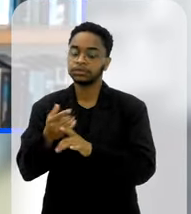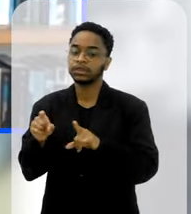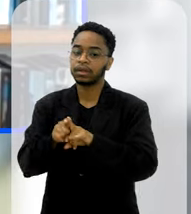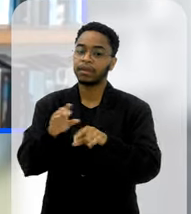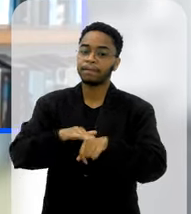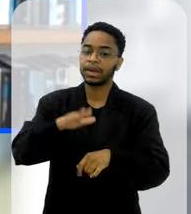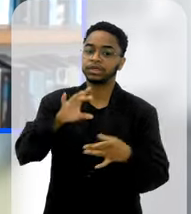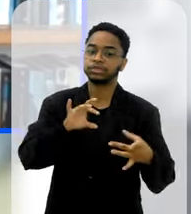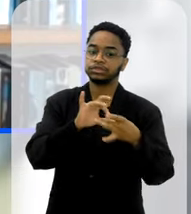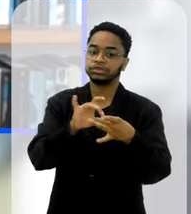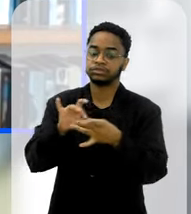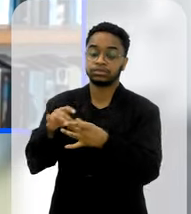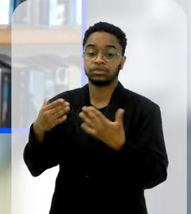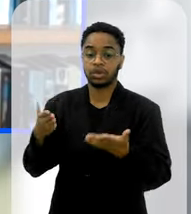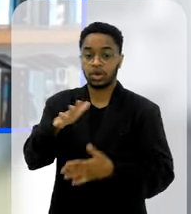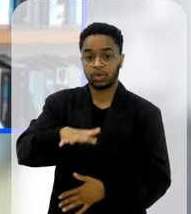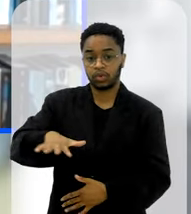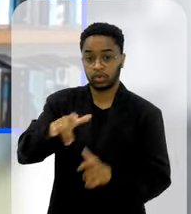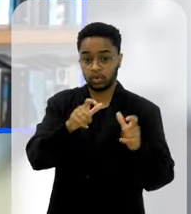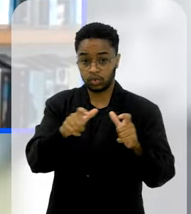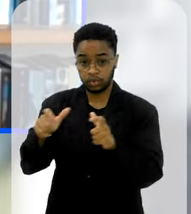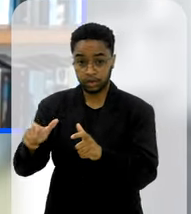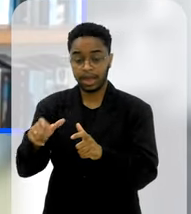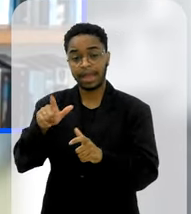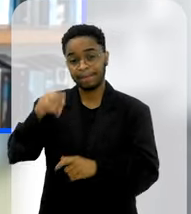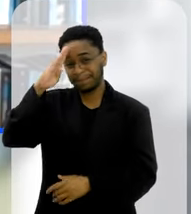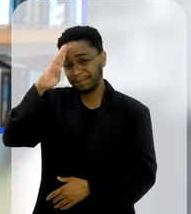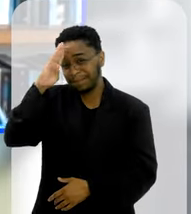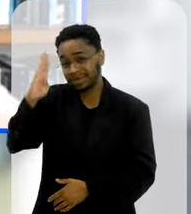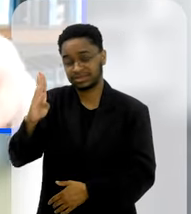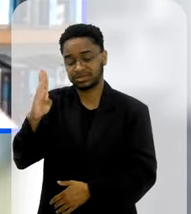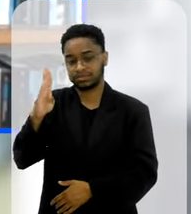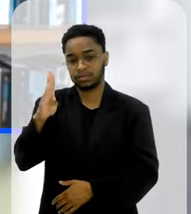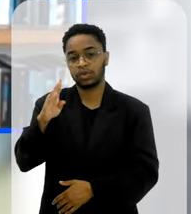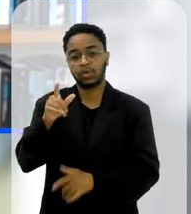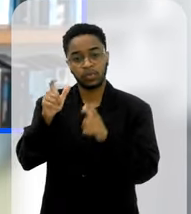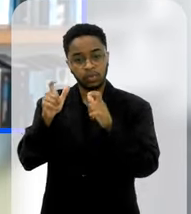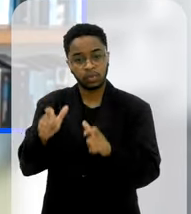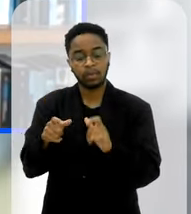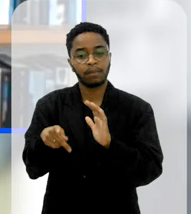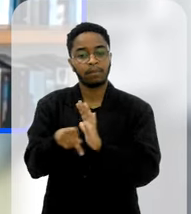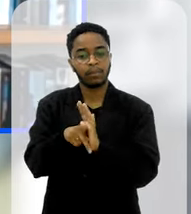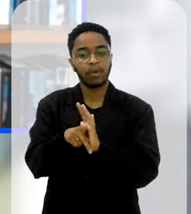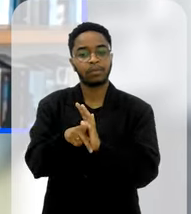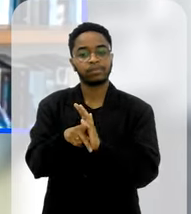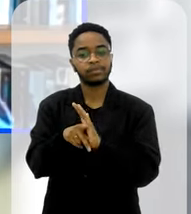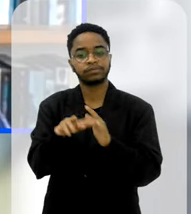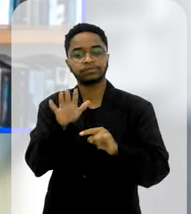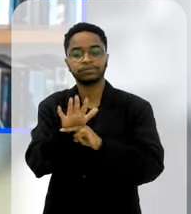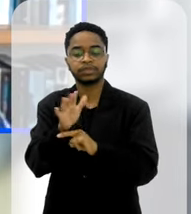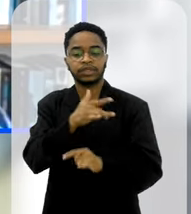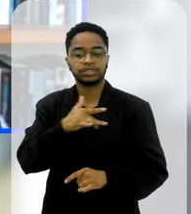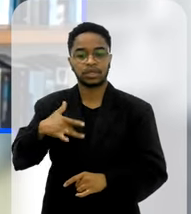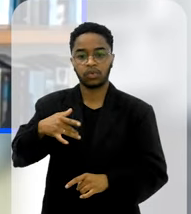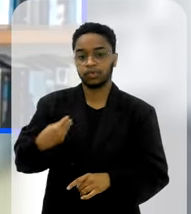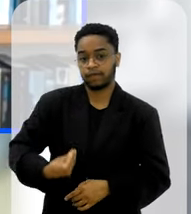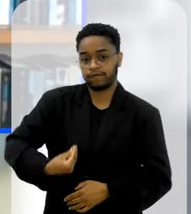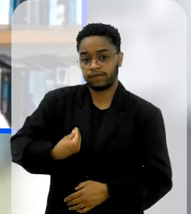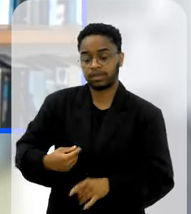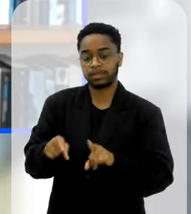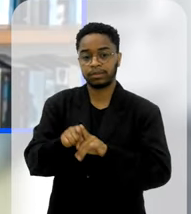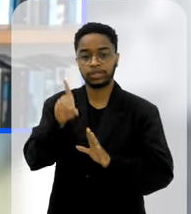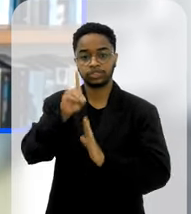com mais produção e com mais integração. Então, esses espaços são fundamentais como espaços da afirmação